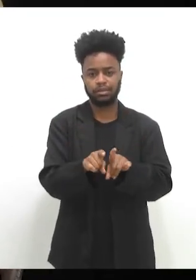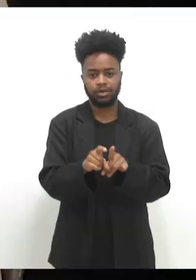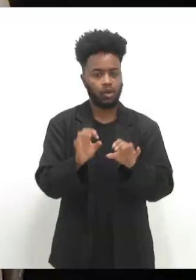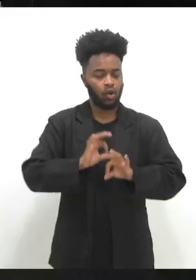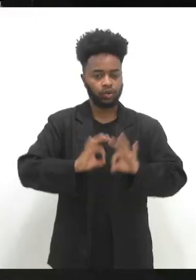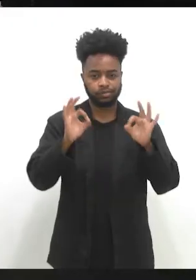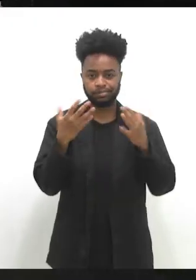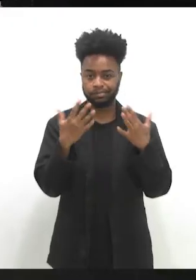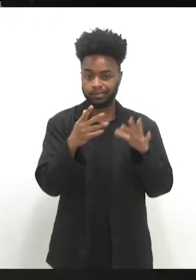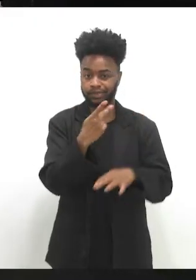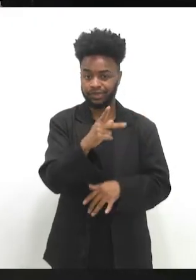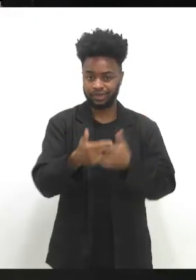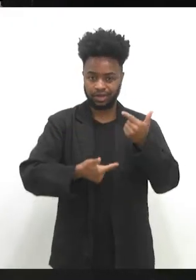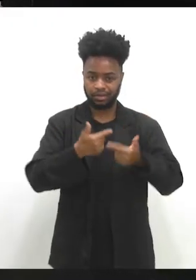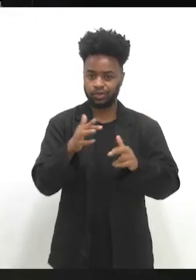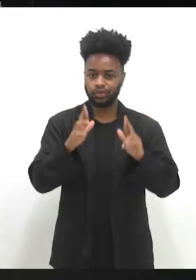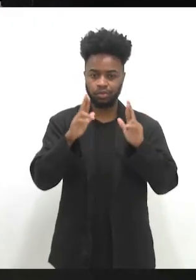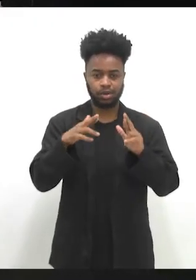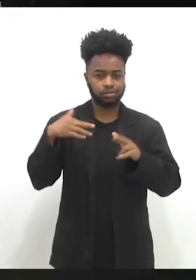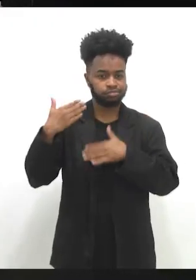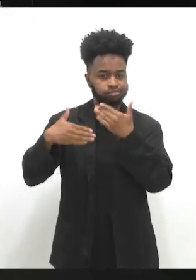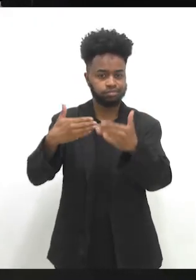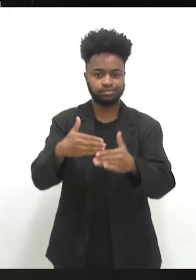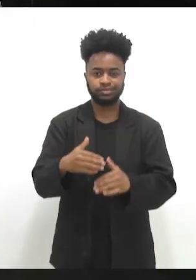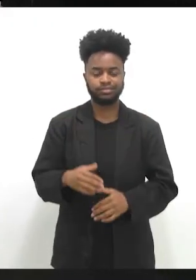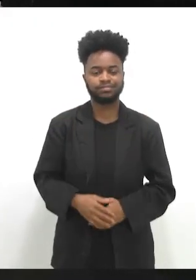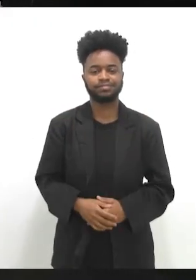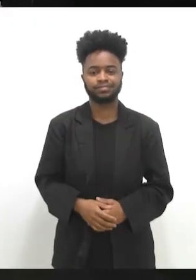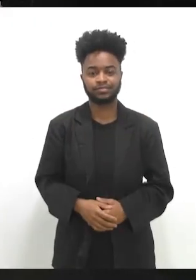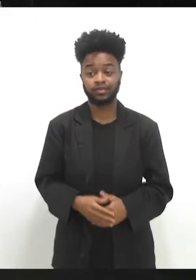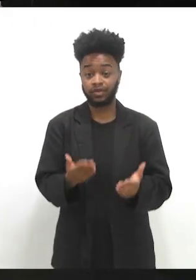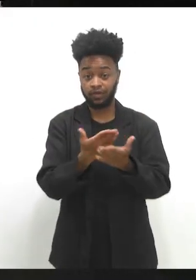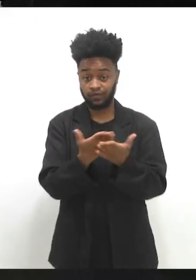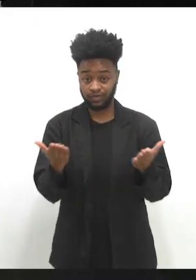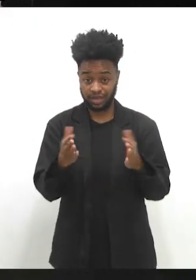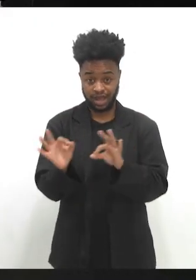Parabéns, maestro, pelo seu trabalho e muito sucesso aí na Ópera do Meio-Dia.